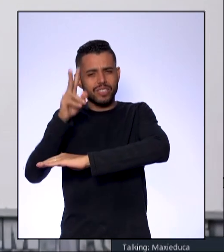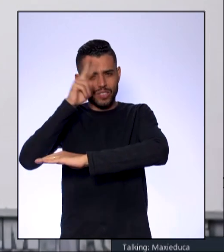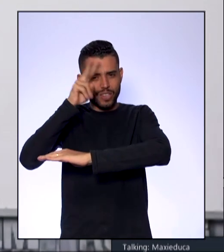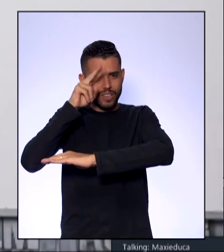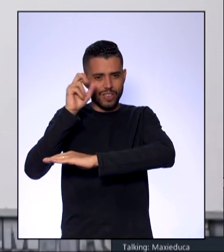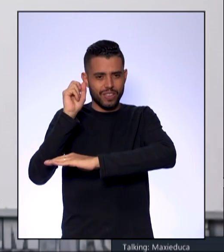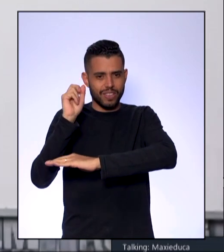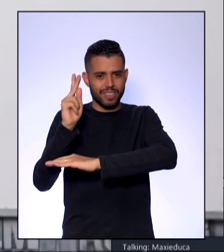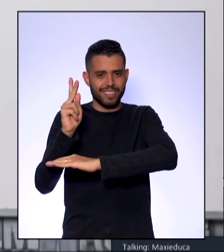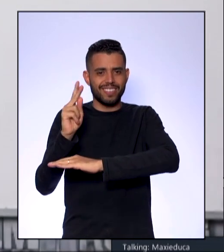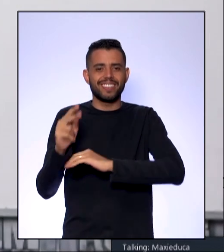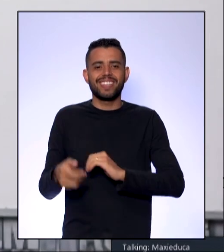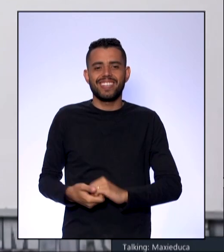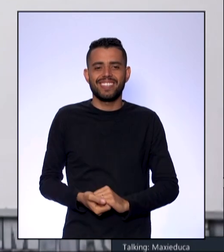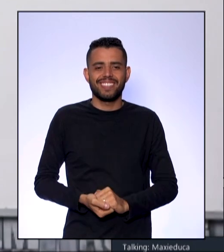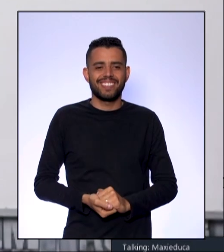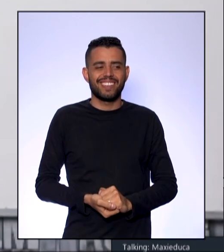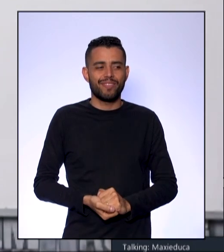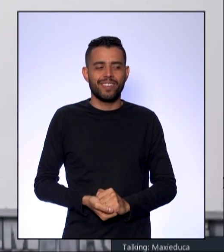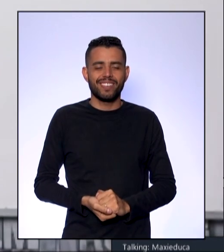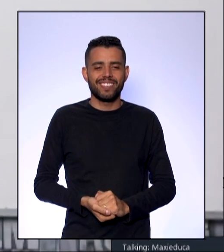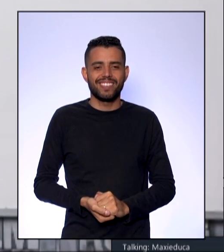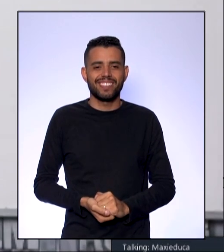galera? Vamos evoluir, então.